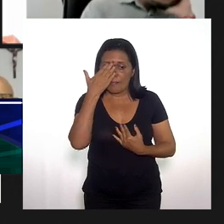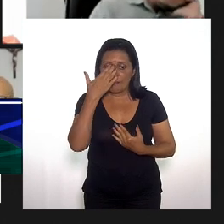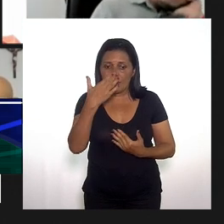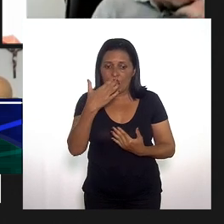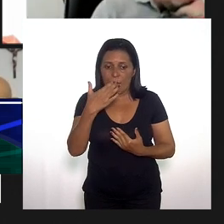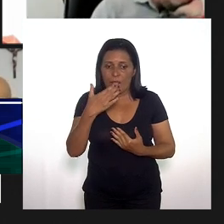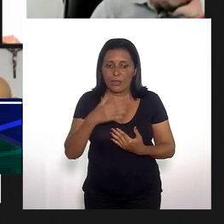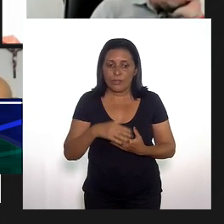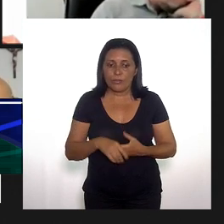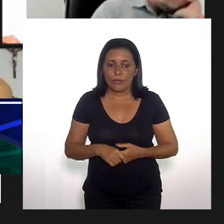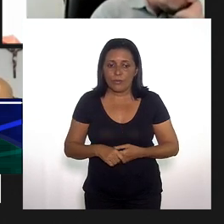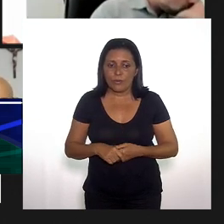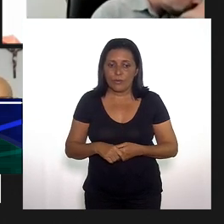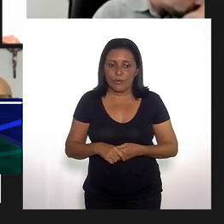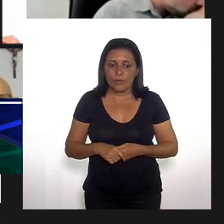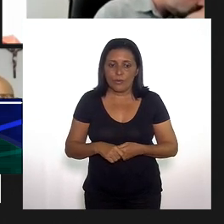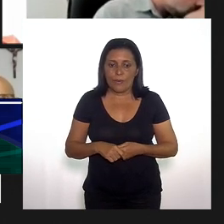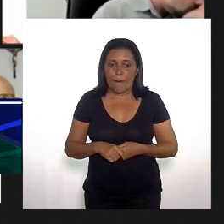Um beijo.